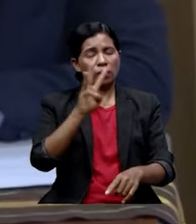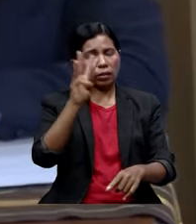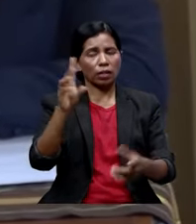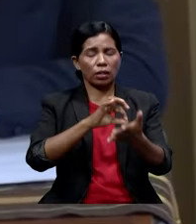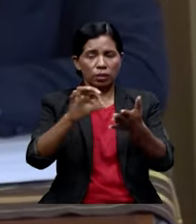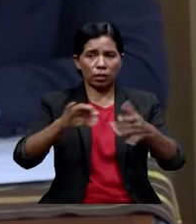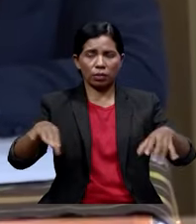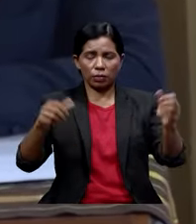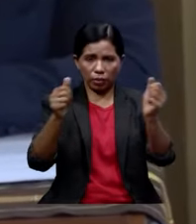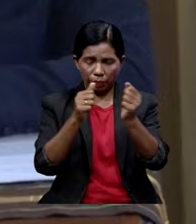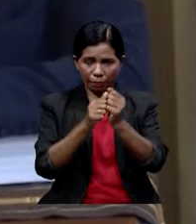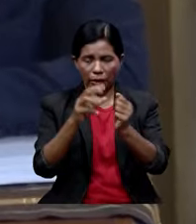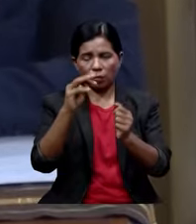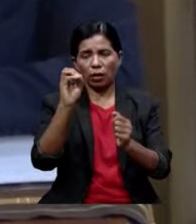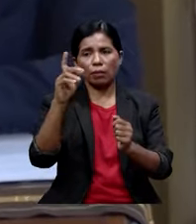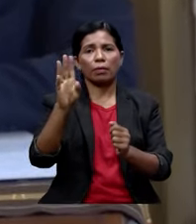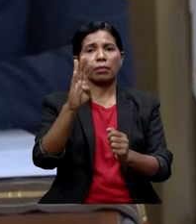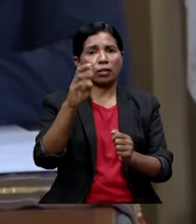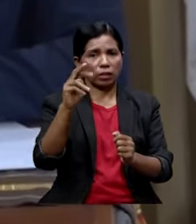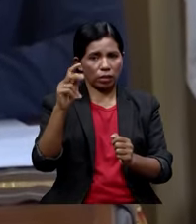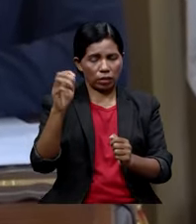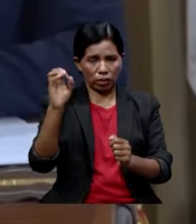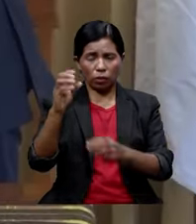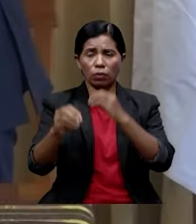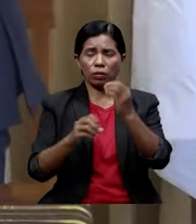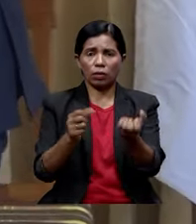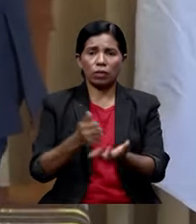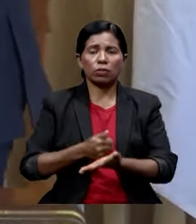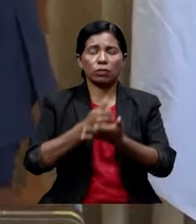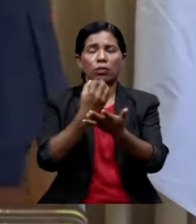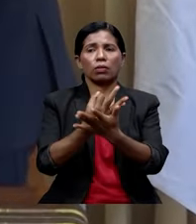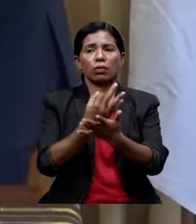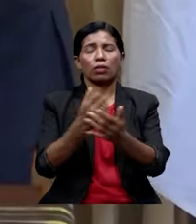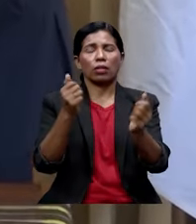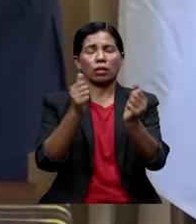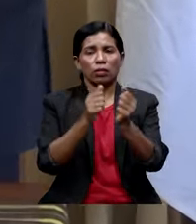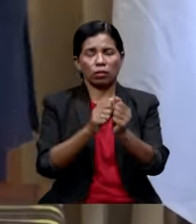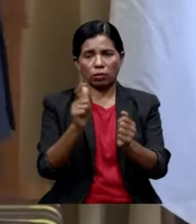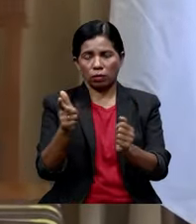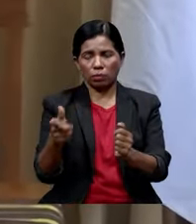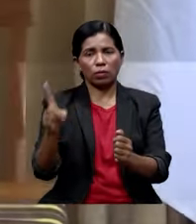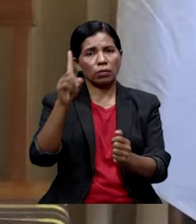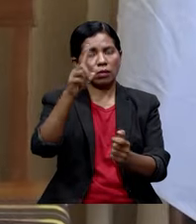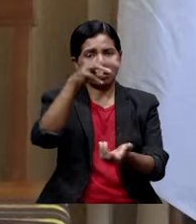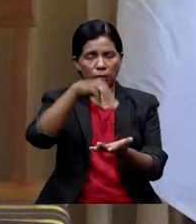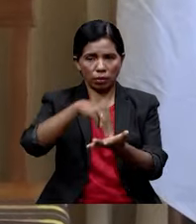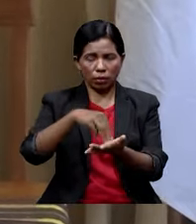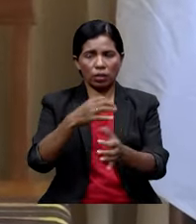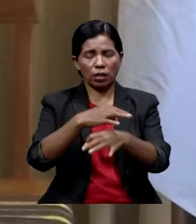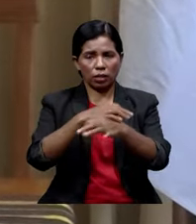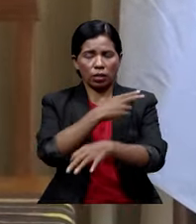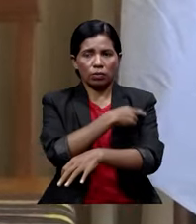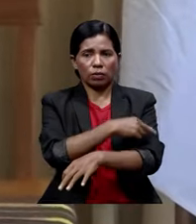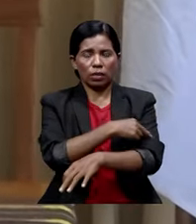estrangeiro e cooperação, Benedito Freitas, com apoio ao fundo Basic Talk com Ruanulo Resenida para reabilitação no Hospital Nacional